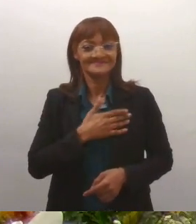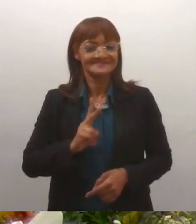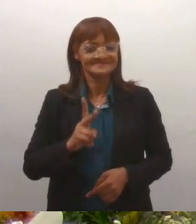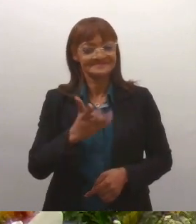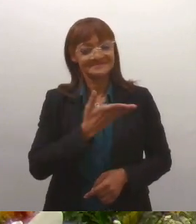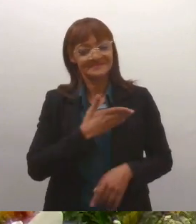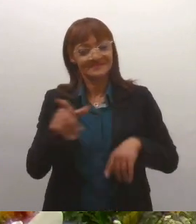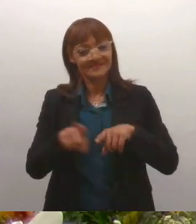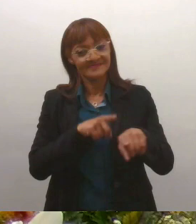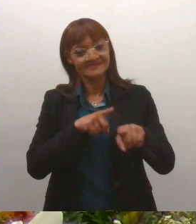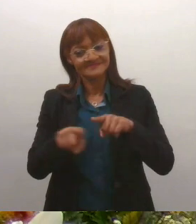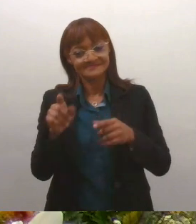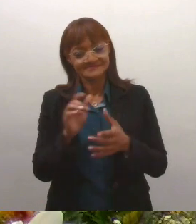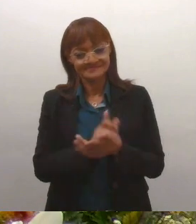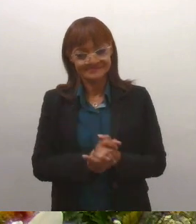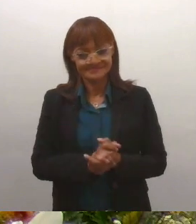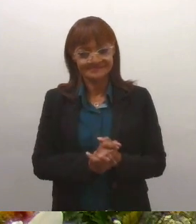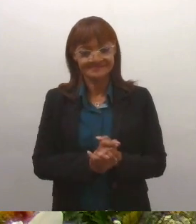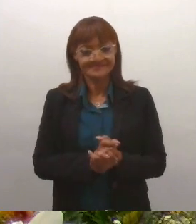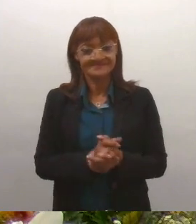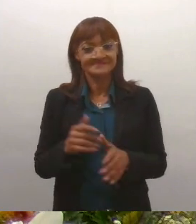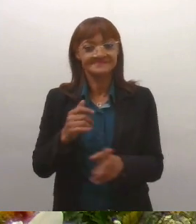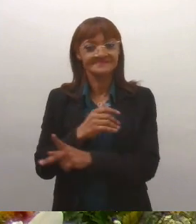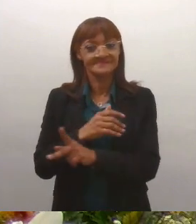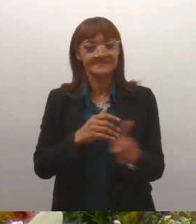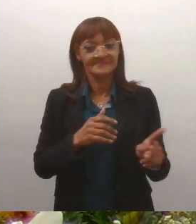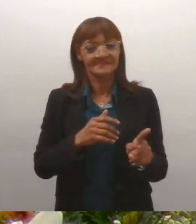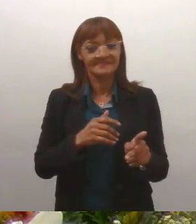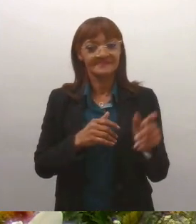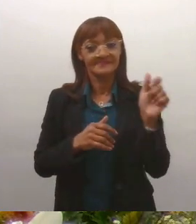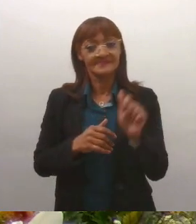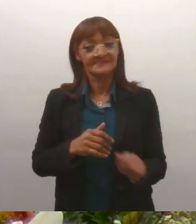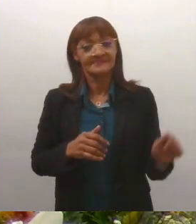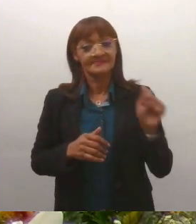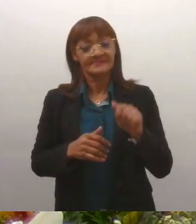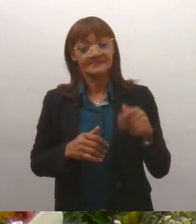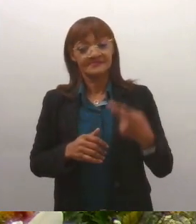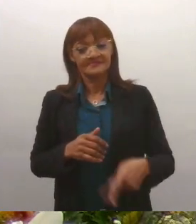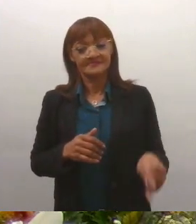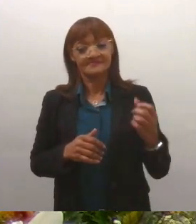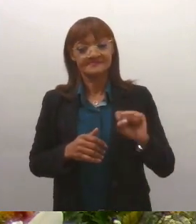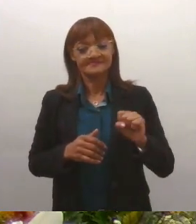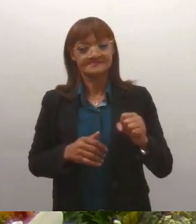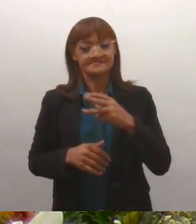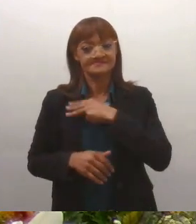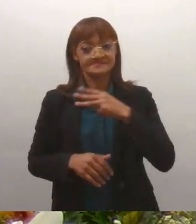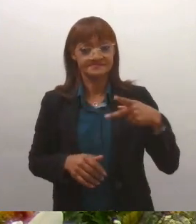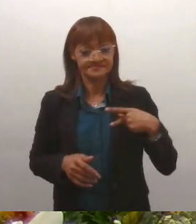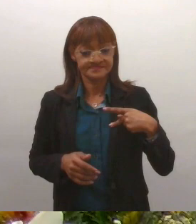presidente da Associação Sergipana de Ministério Público, aos familiares